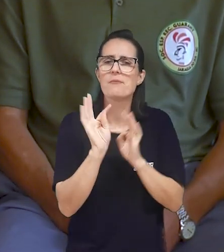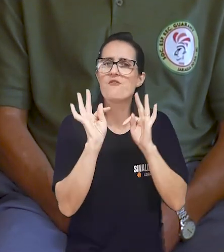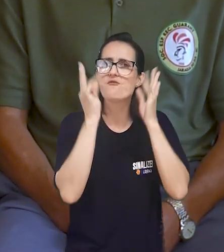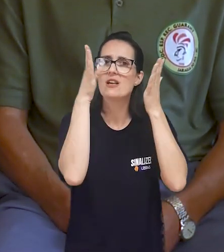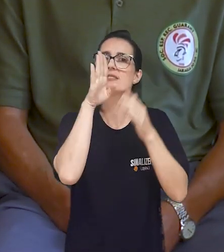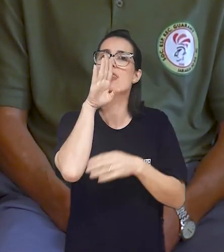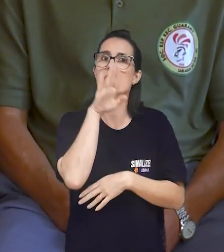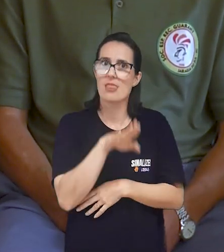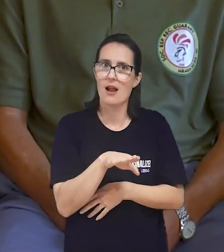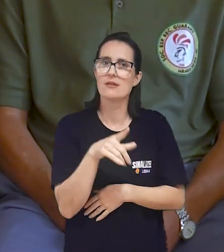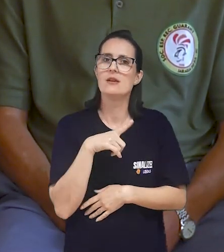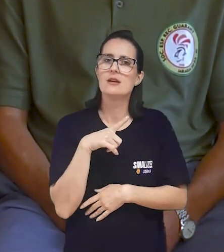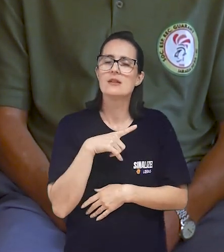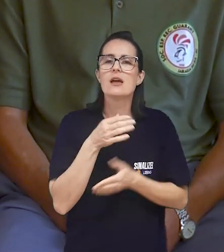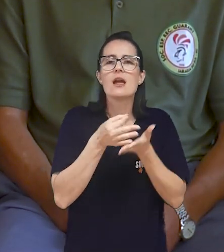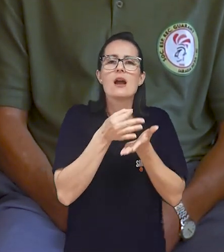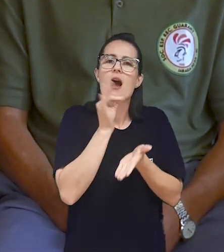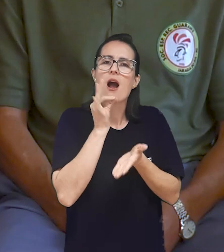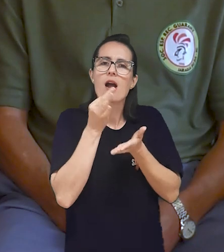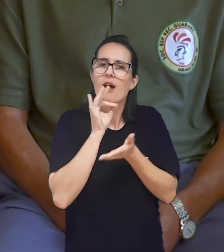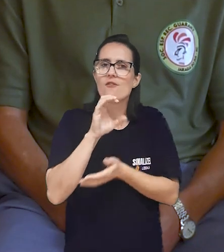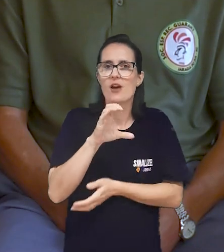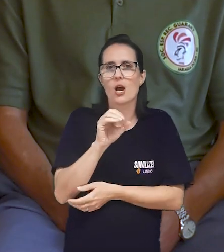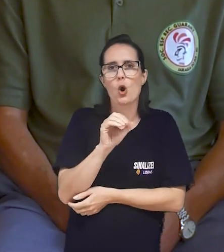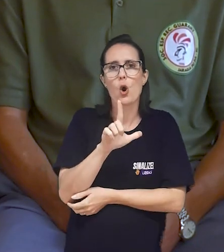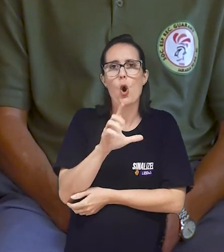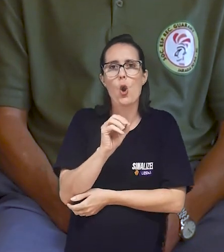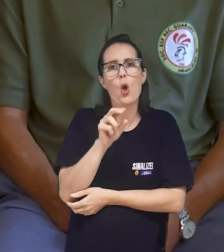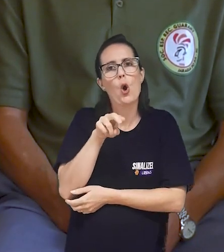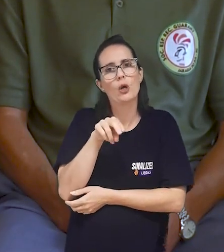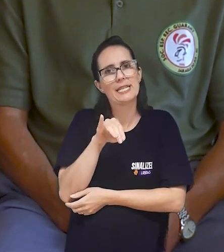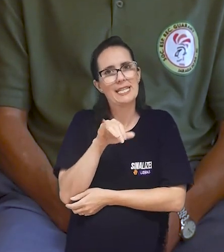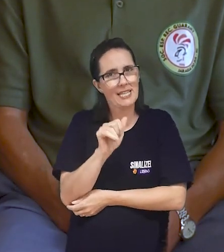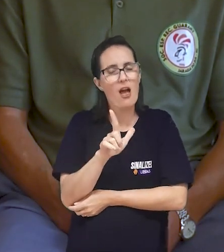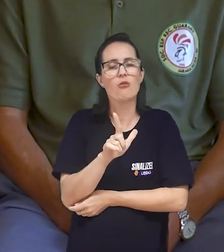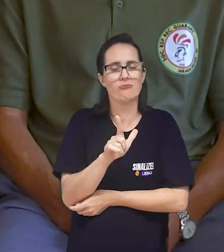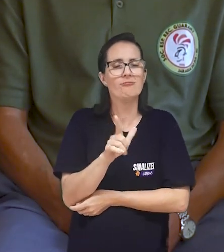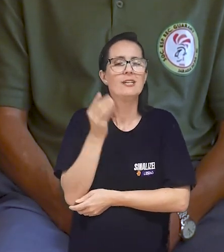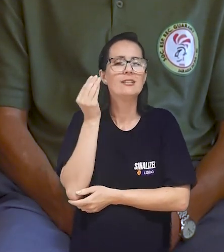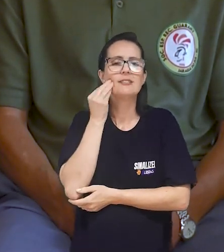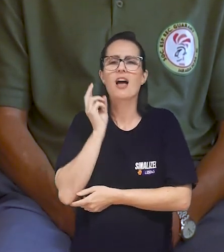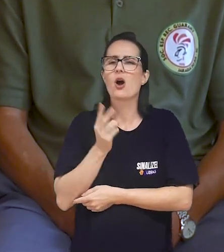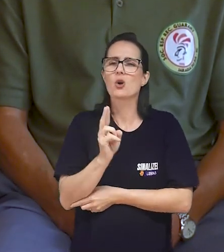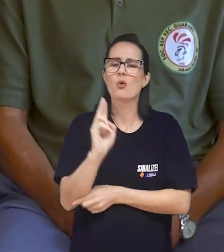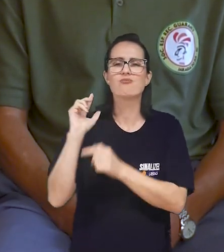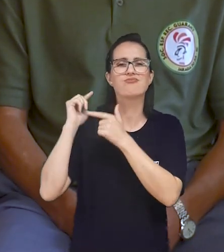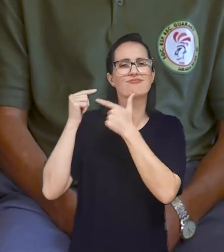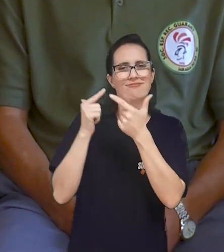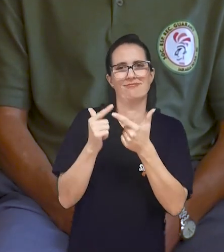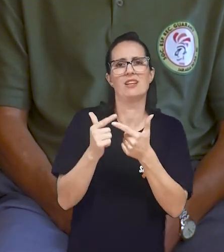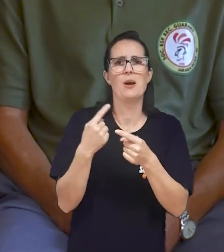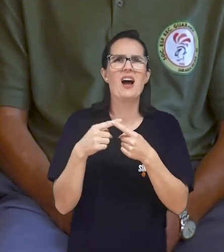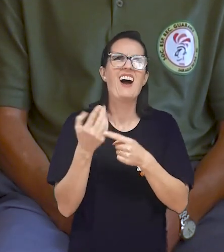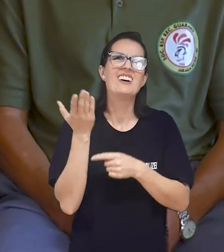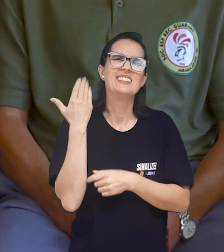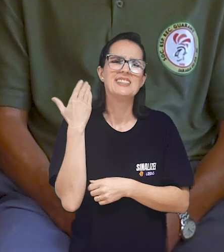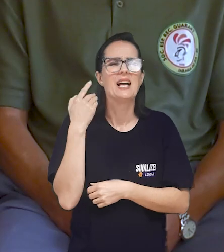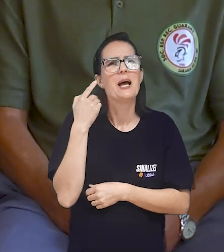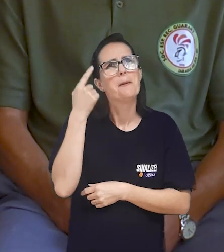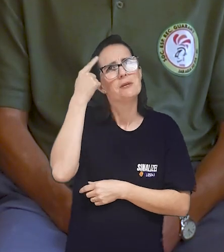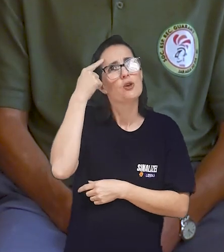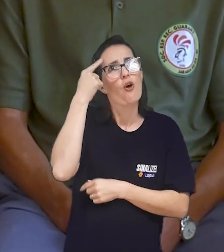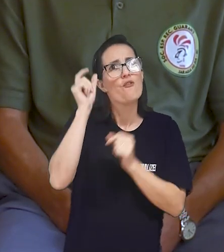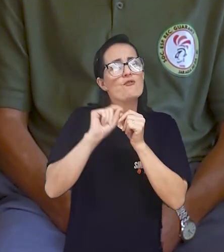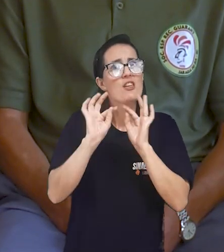são feitas à tarde com café colonial, para tentar manter essa tradição viva que até um tempo atrás a gente tinha mudado